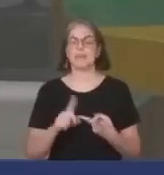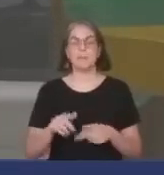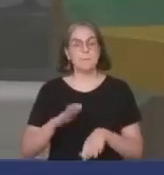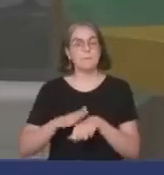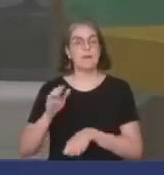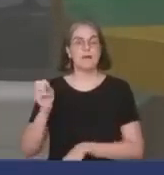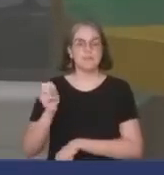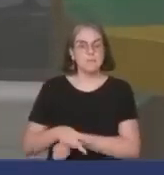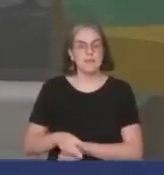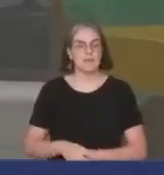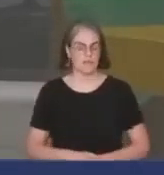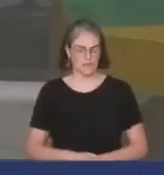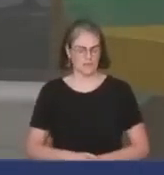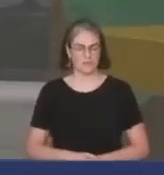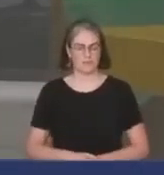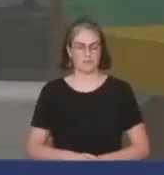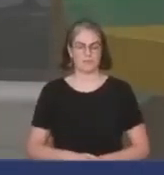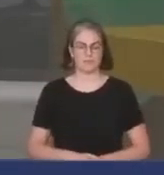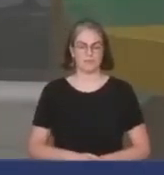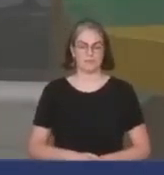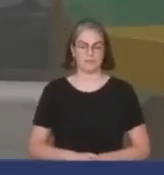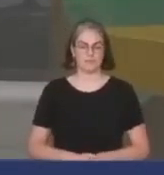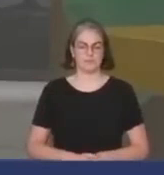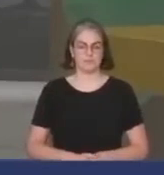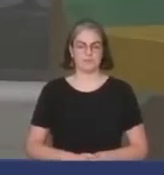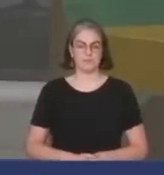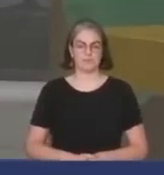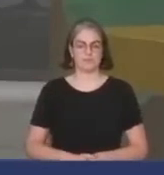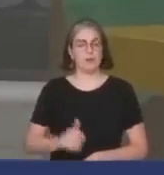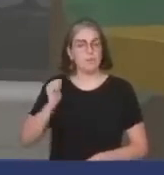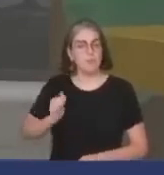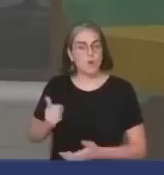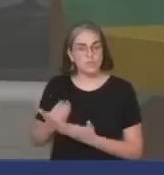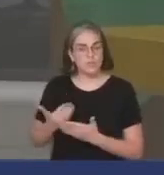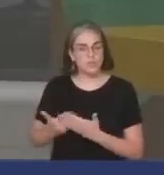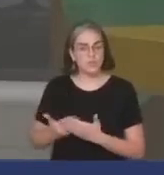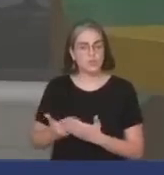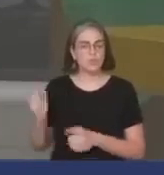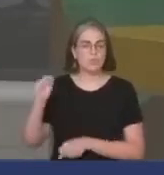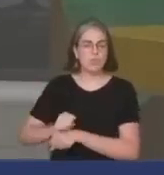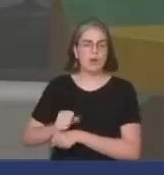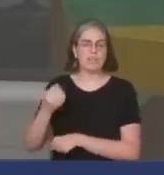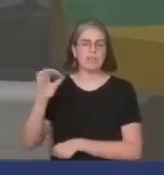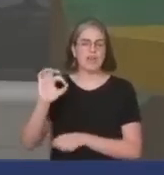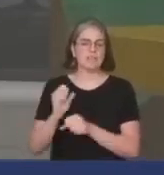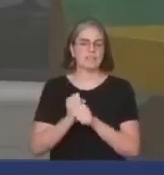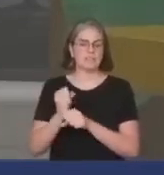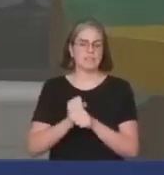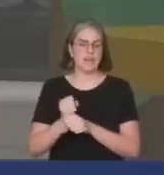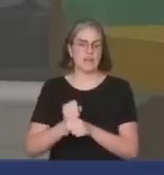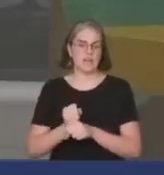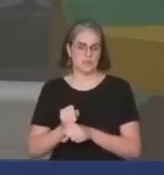um exemplo. Outra, quando as bolsas de estudo no Brasil foram congeladas 10 anos em defesa da